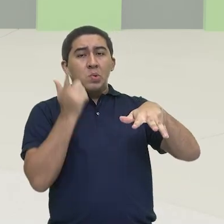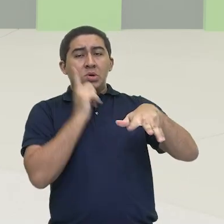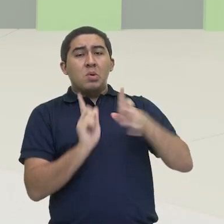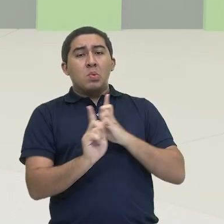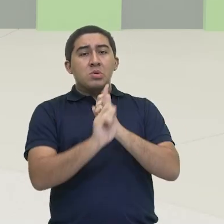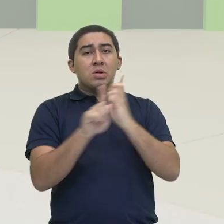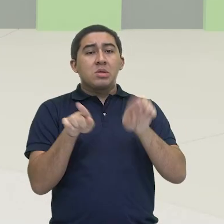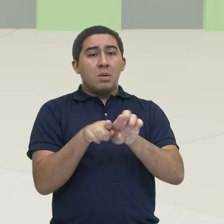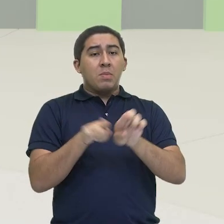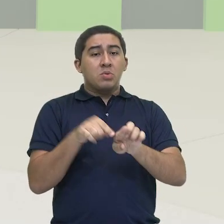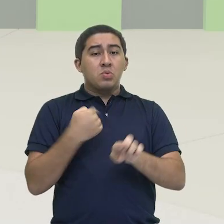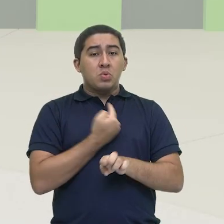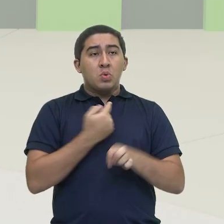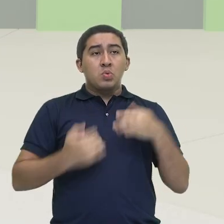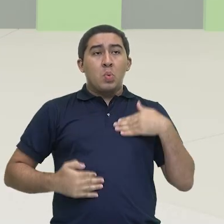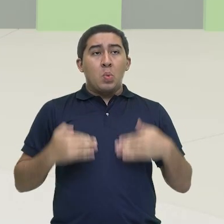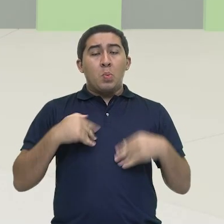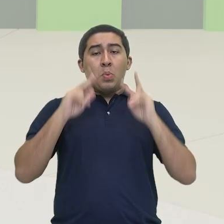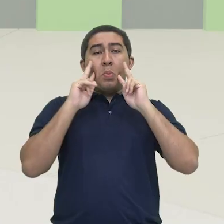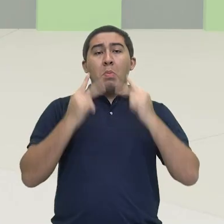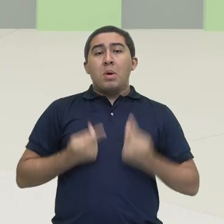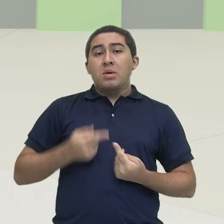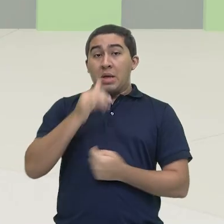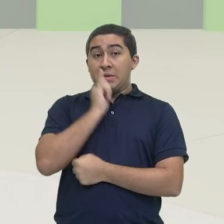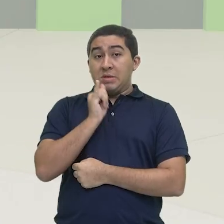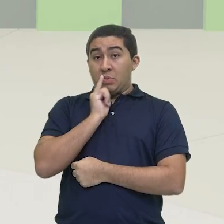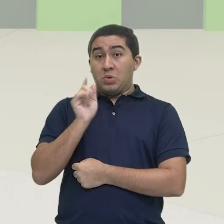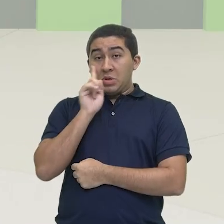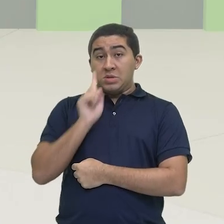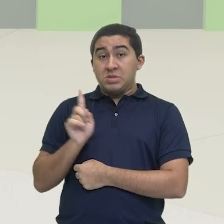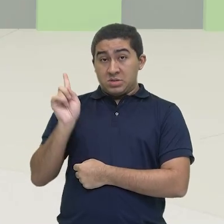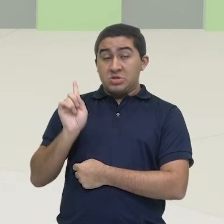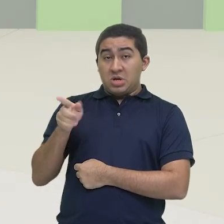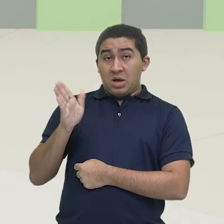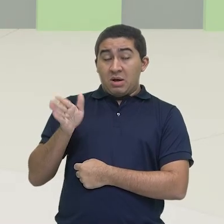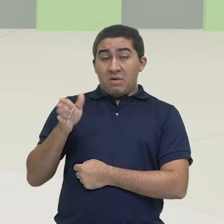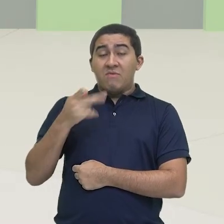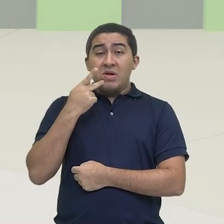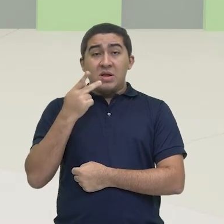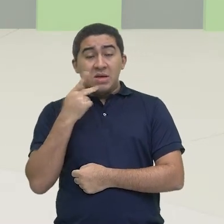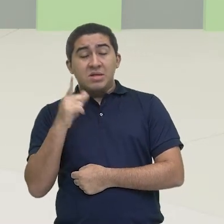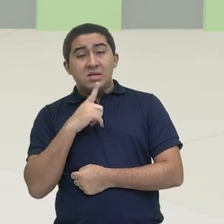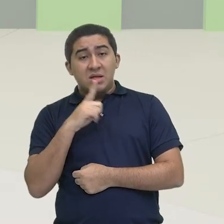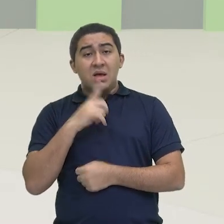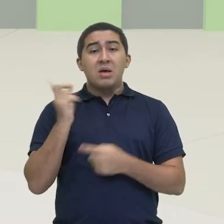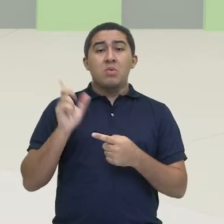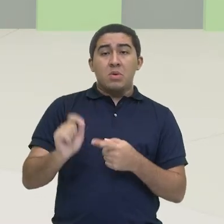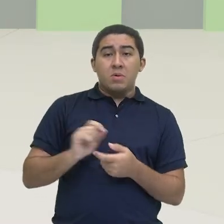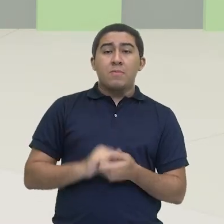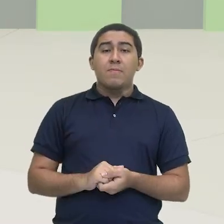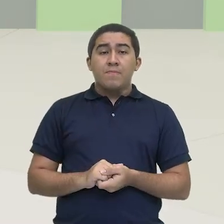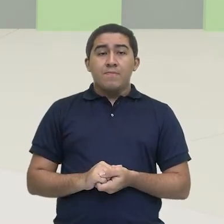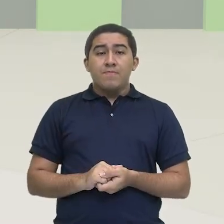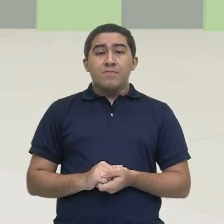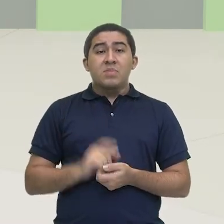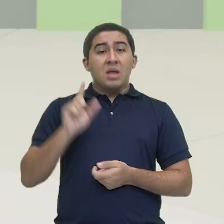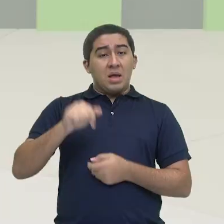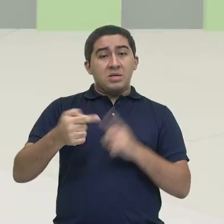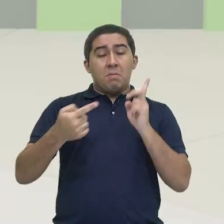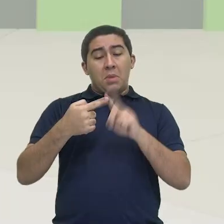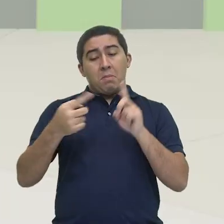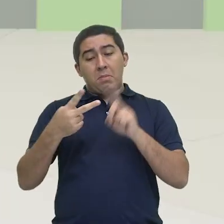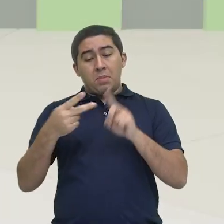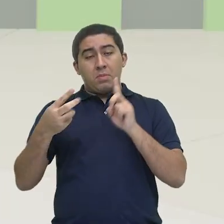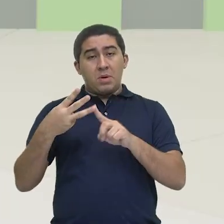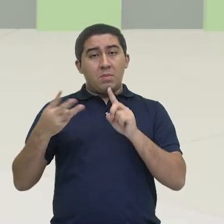também no nosso corpo humano? Por exemplo, esses que eu falei para vocês, o carbono, o nitrogênio, o fósforo e o enxofre,